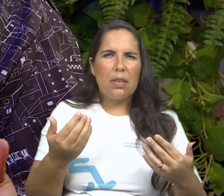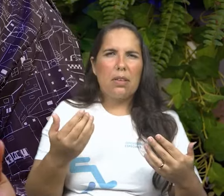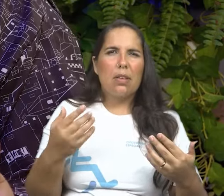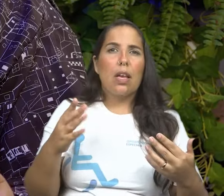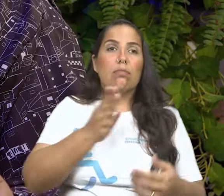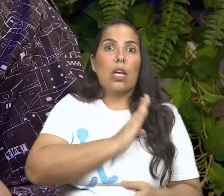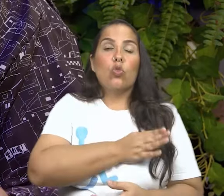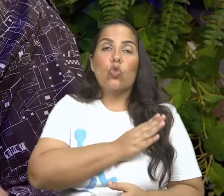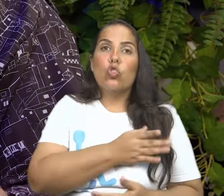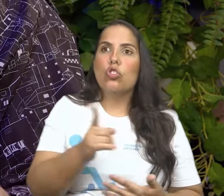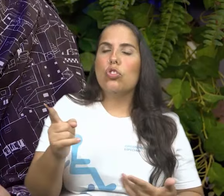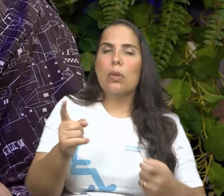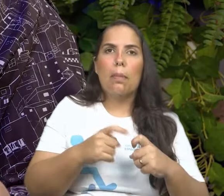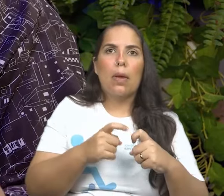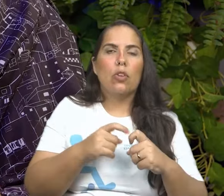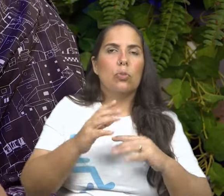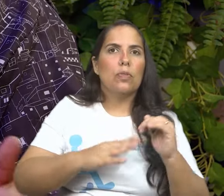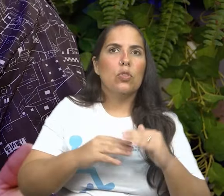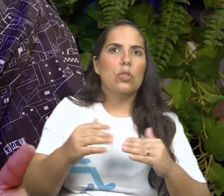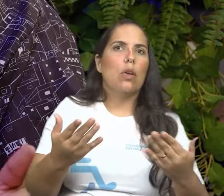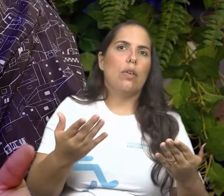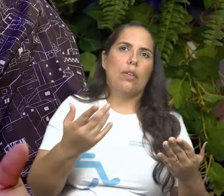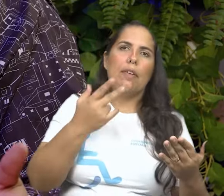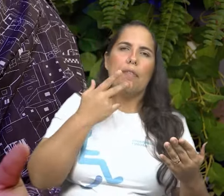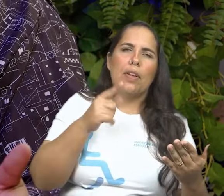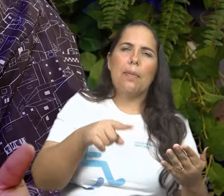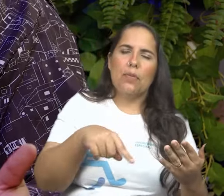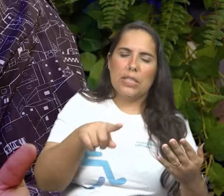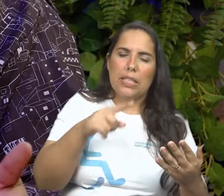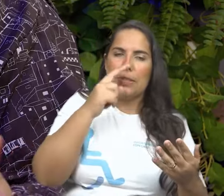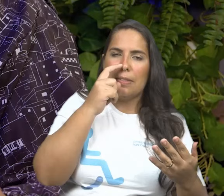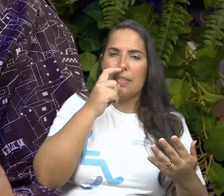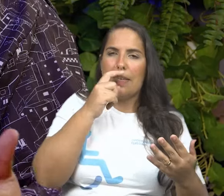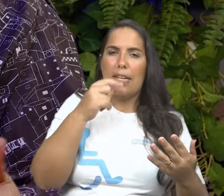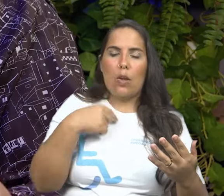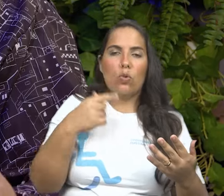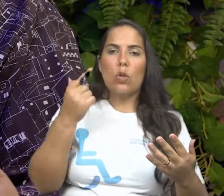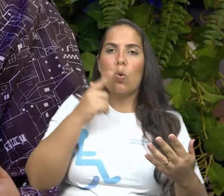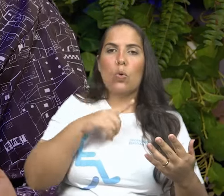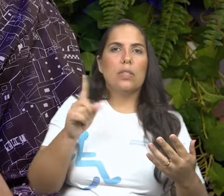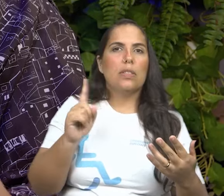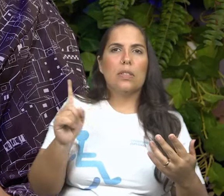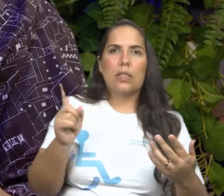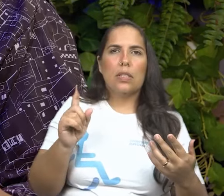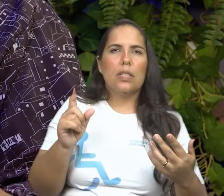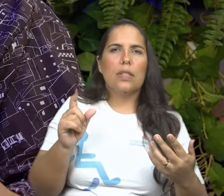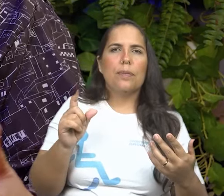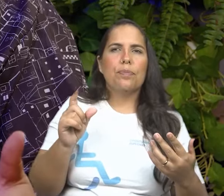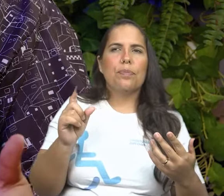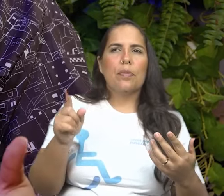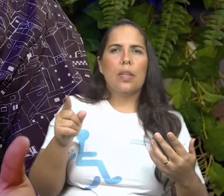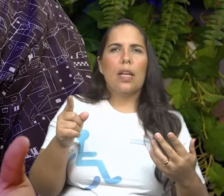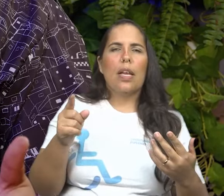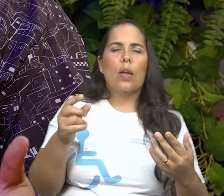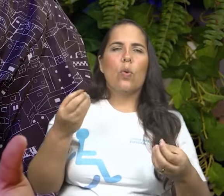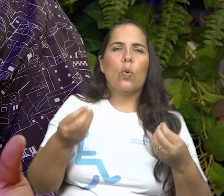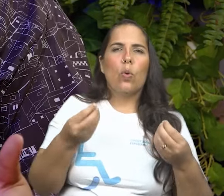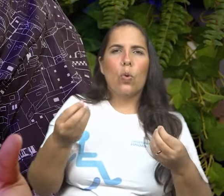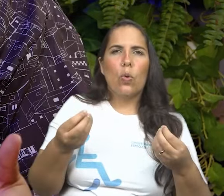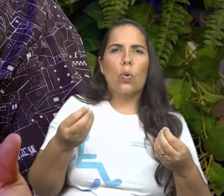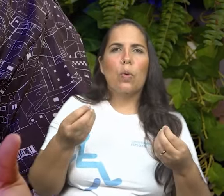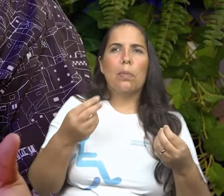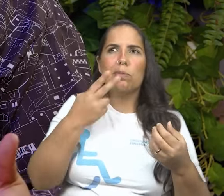cardiologista assim a gente por exemplo acabei de falar para você que eu que eu não consegui eh expurgar o o